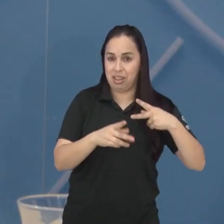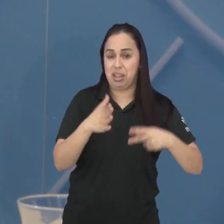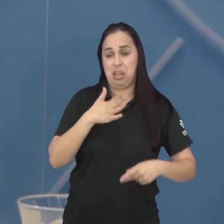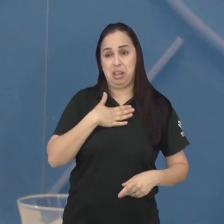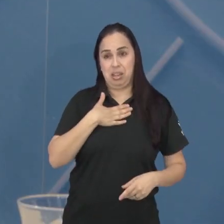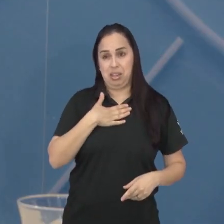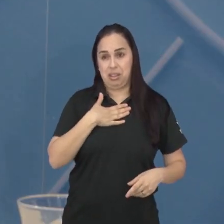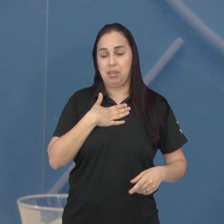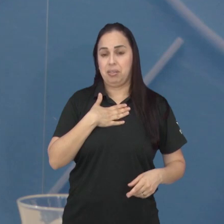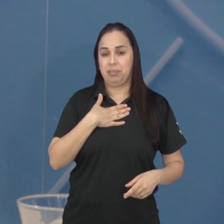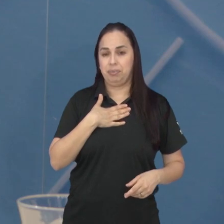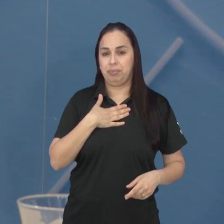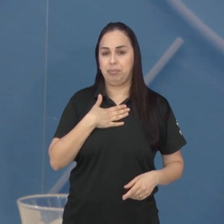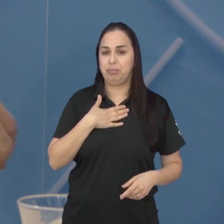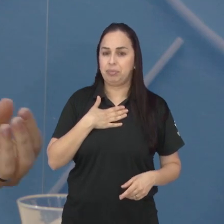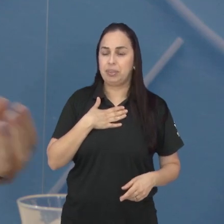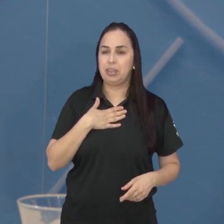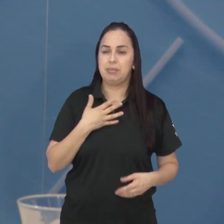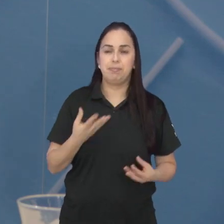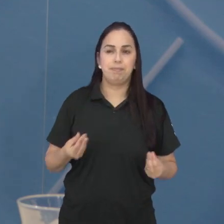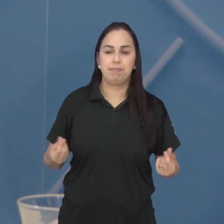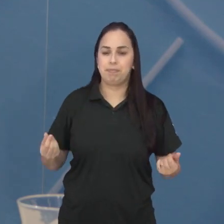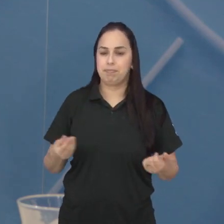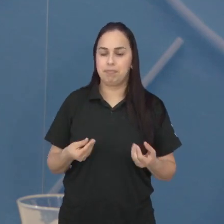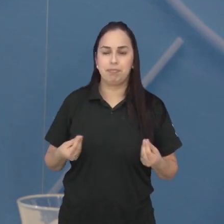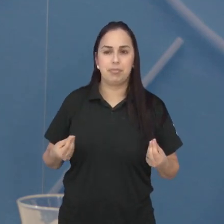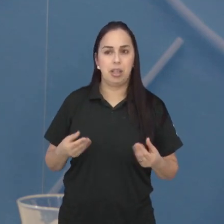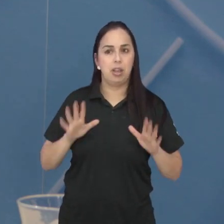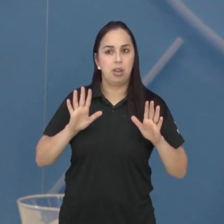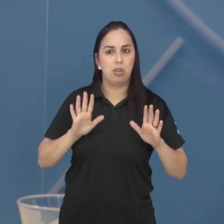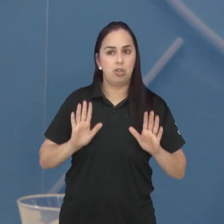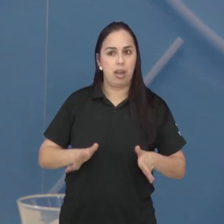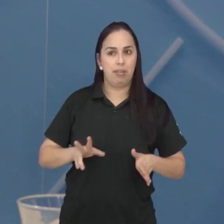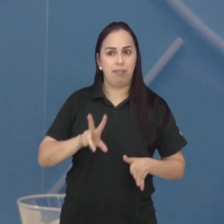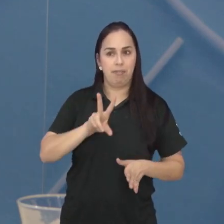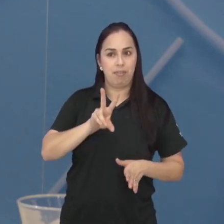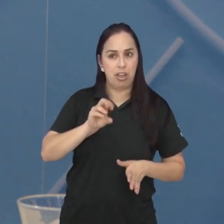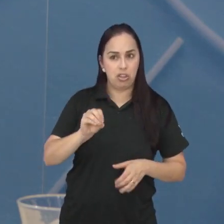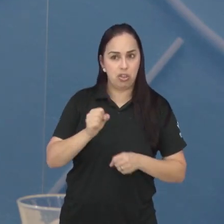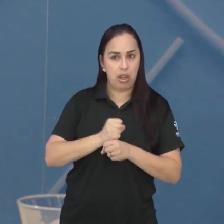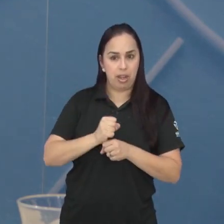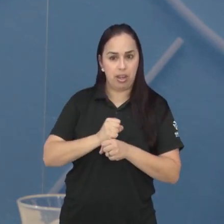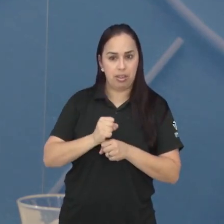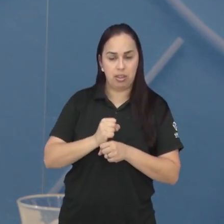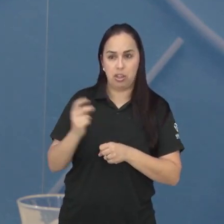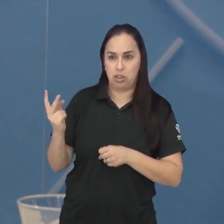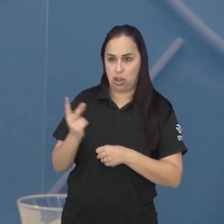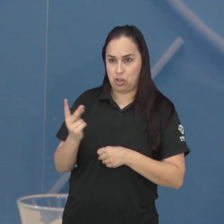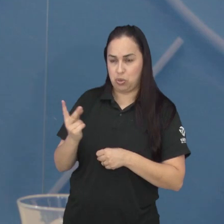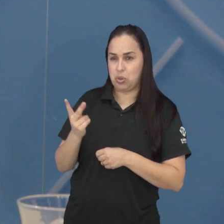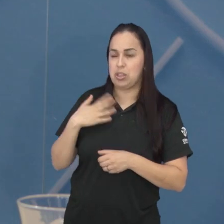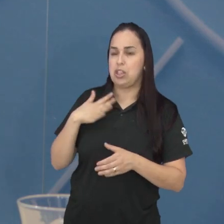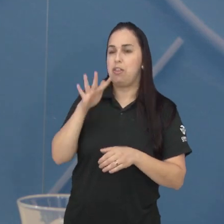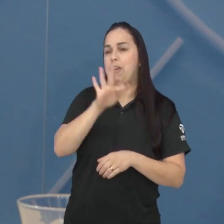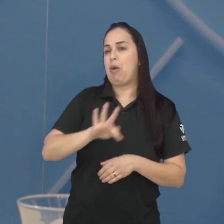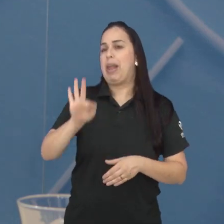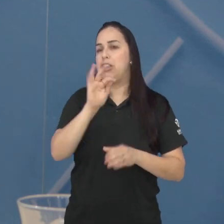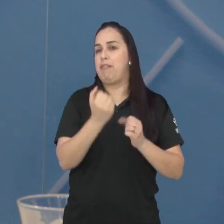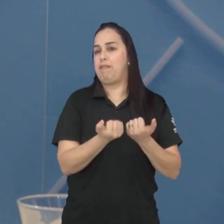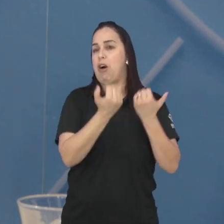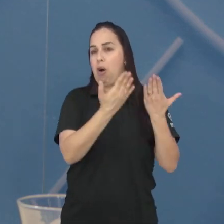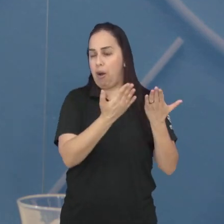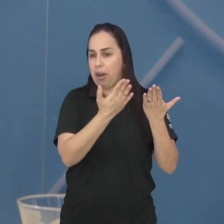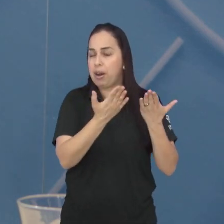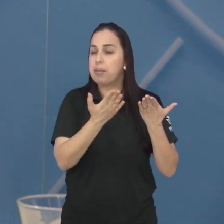né? Que eu, faz 20 anos que eu voltei, a gente fez faculdade fora daqui, né? Mas eu vi